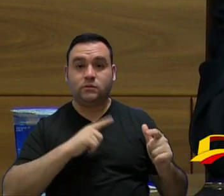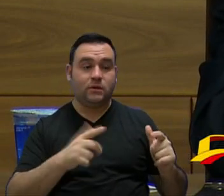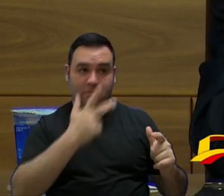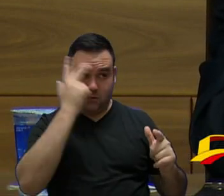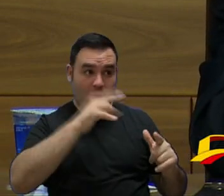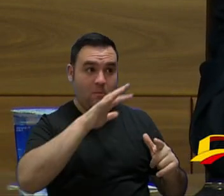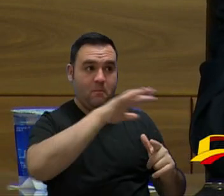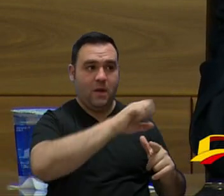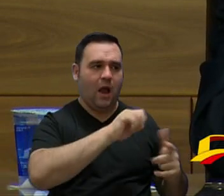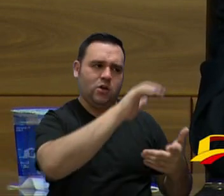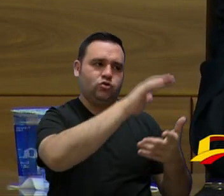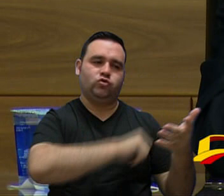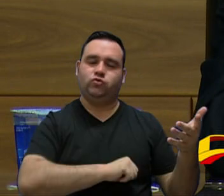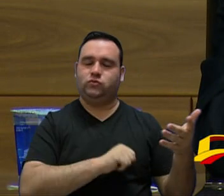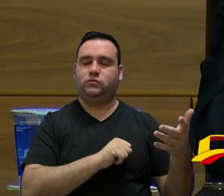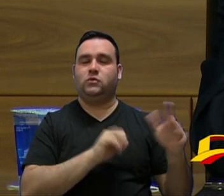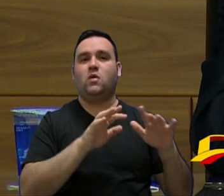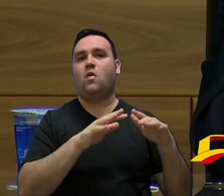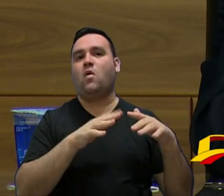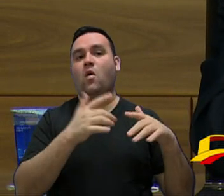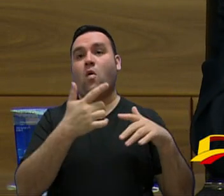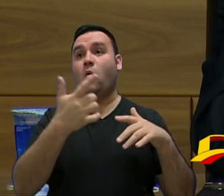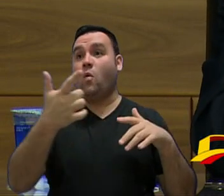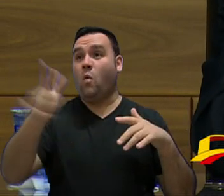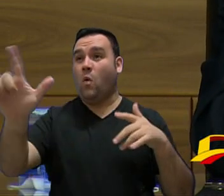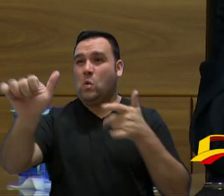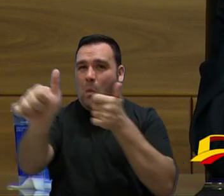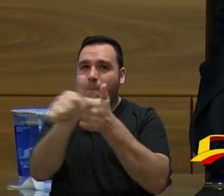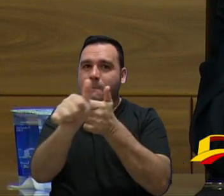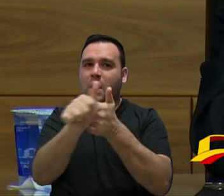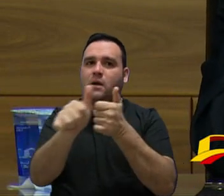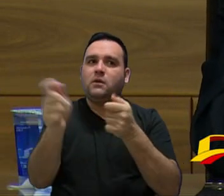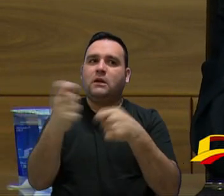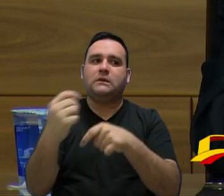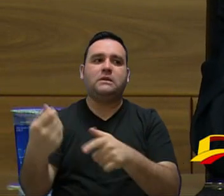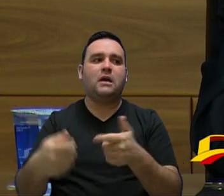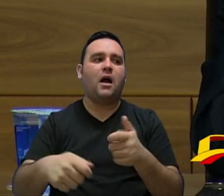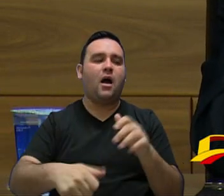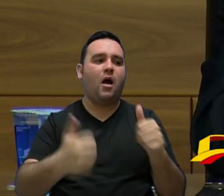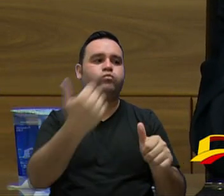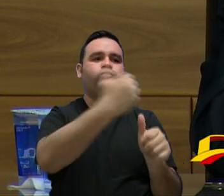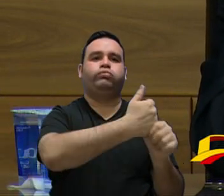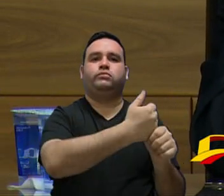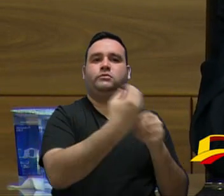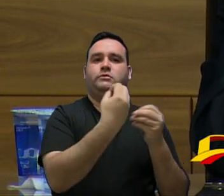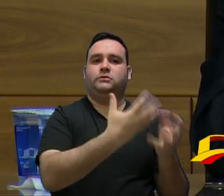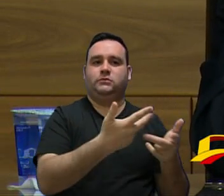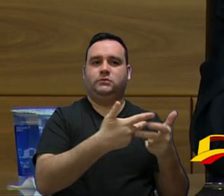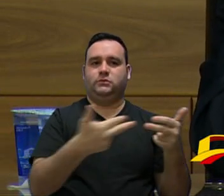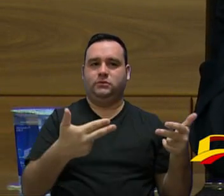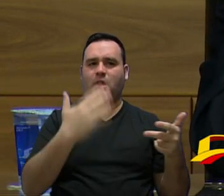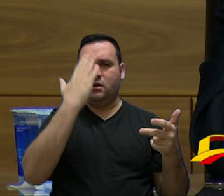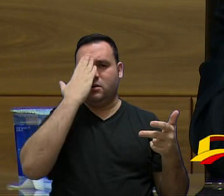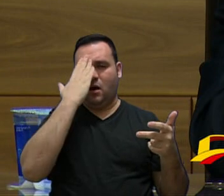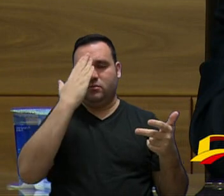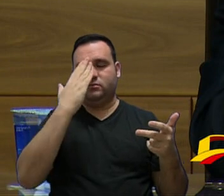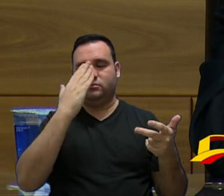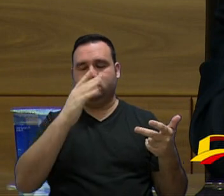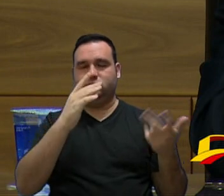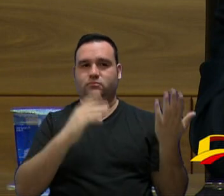retirada tá certo outra unidade muito próxima pode suprir a senhora sabe que